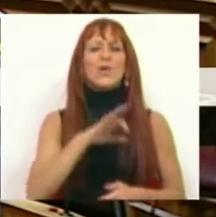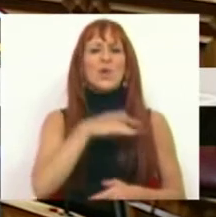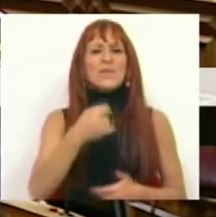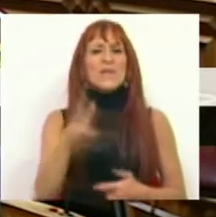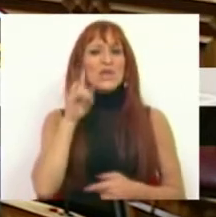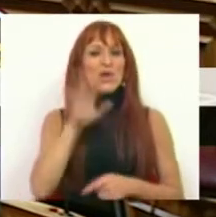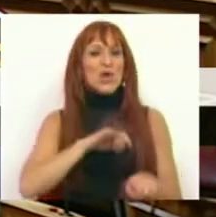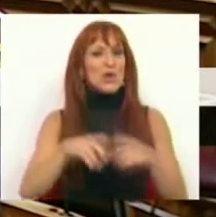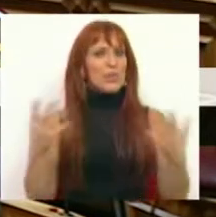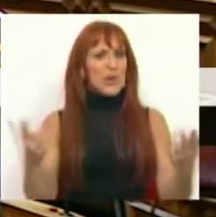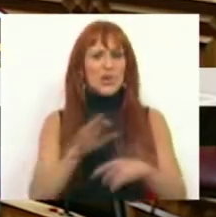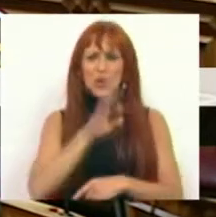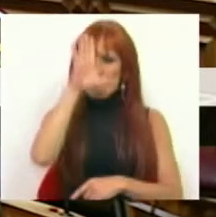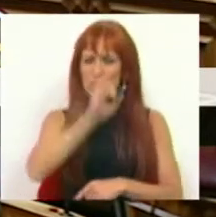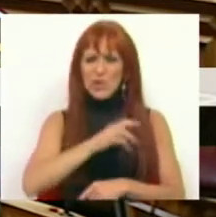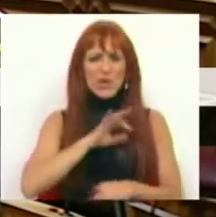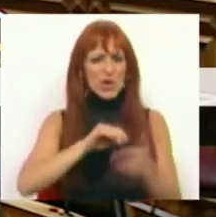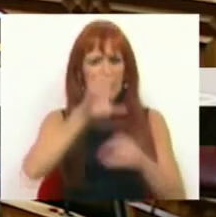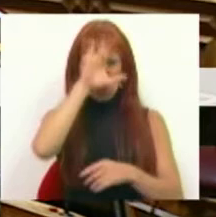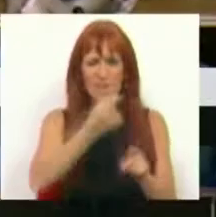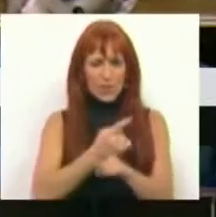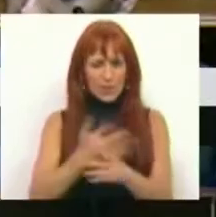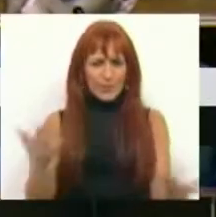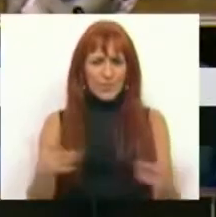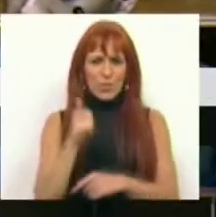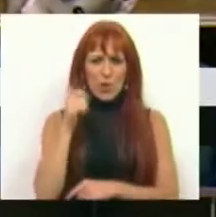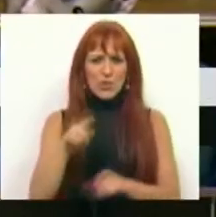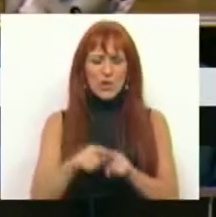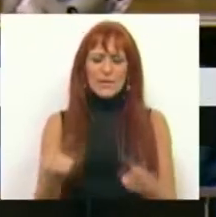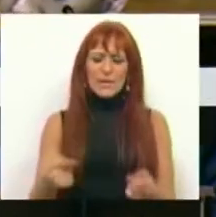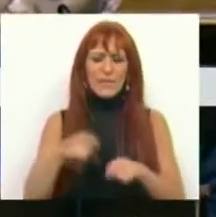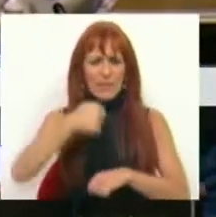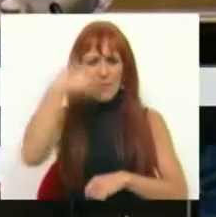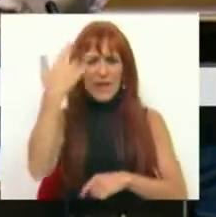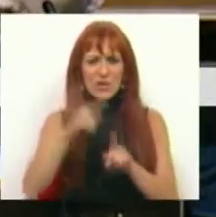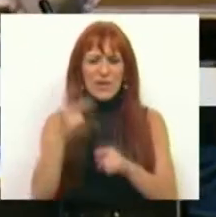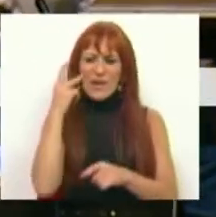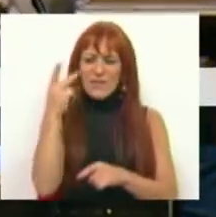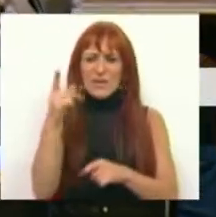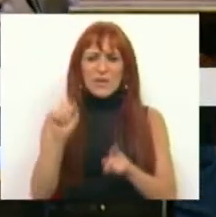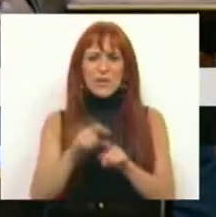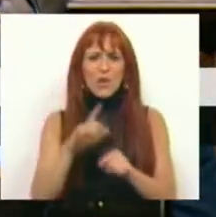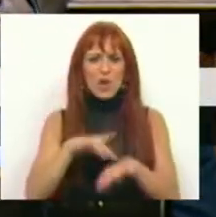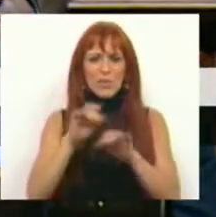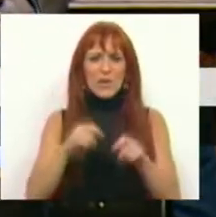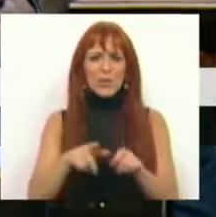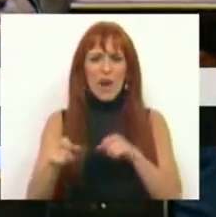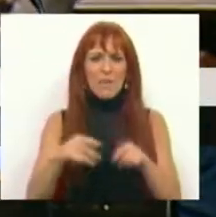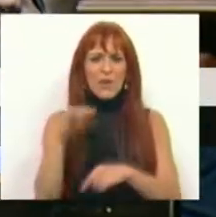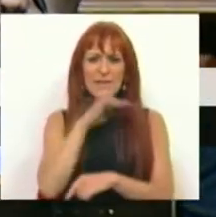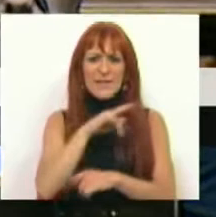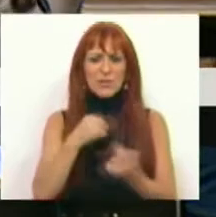Sr. Presidente, Srs. E Srs. Deputados, Sr. Ministro, Srs. Secretários de Estado. O Bloco de Esquerda esteve hoje de manhã a visitar o Hospital da Amadora